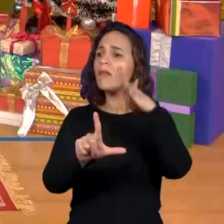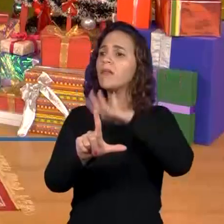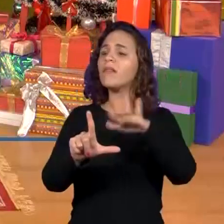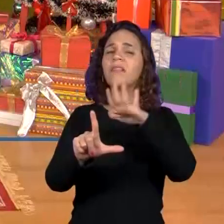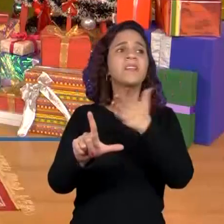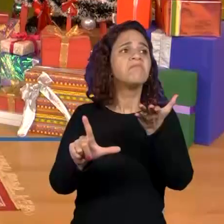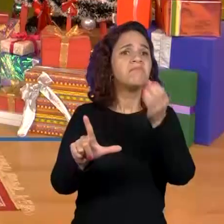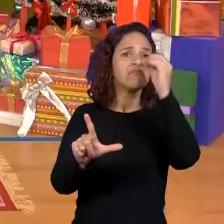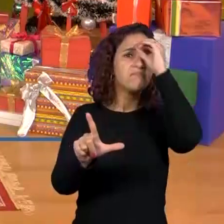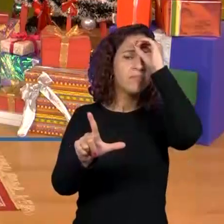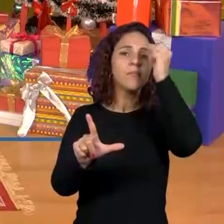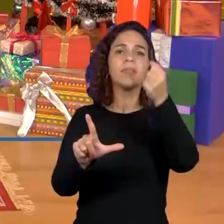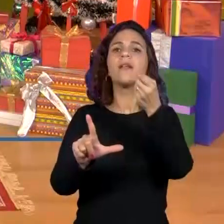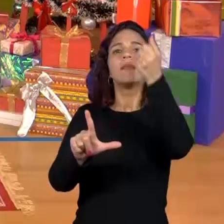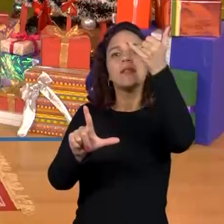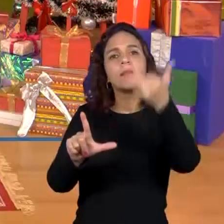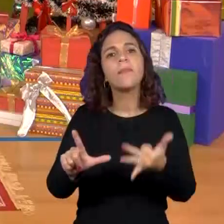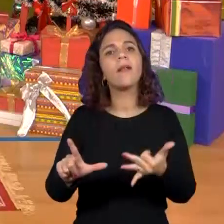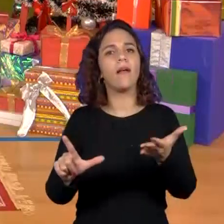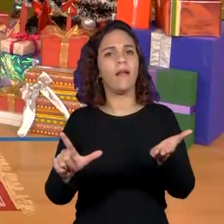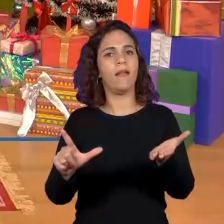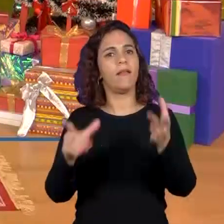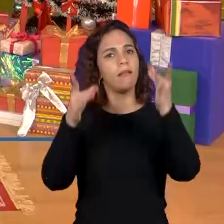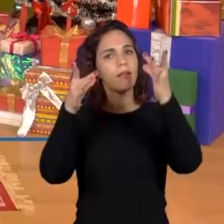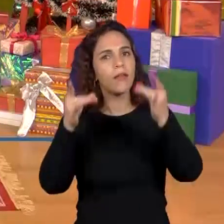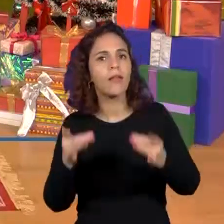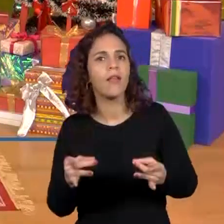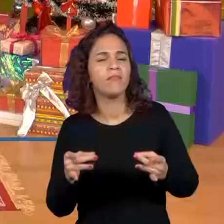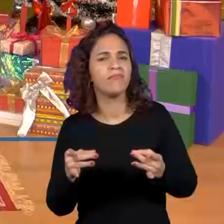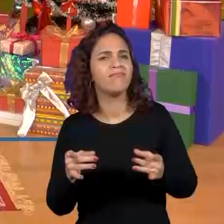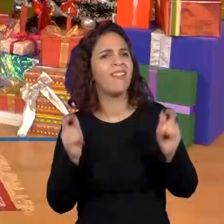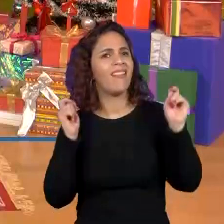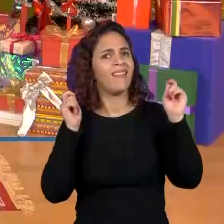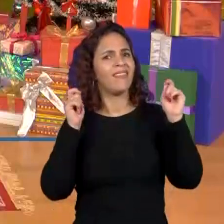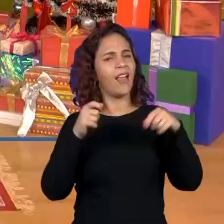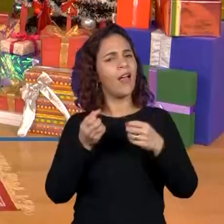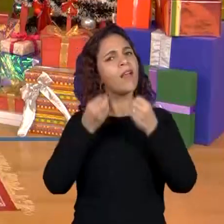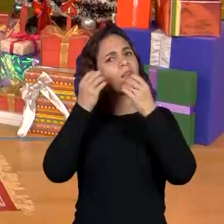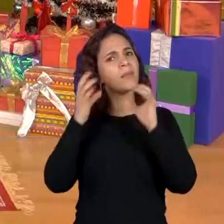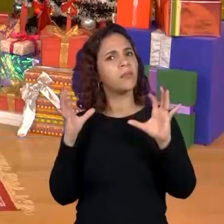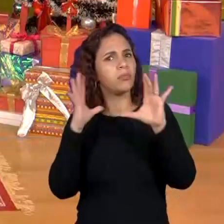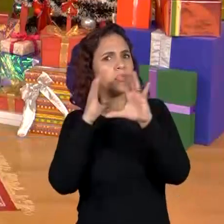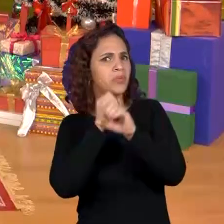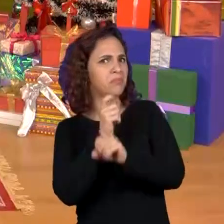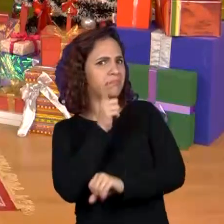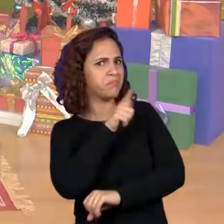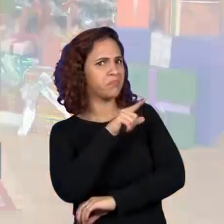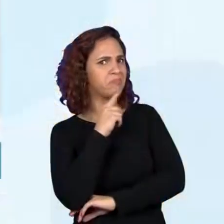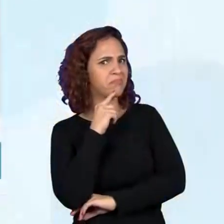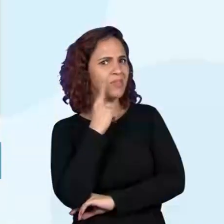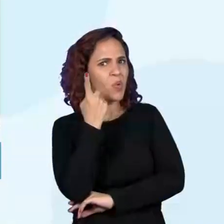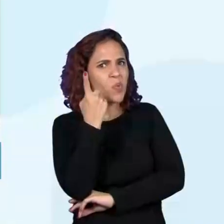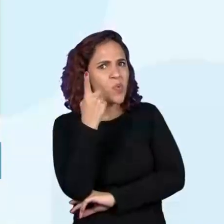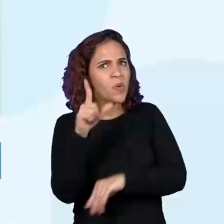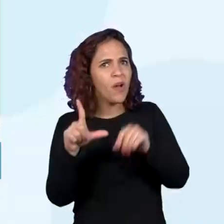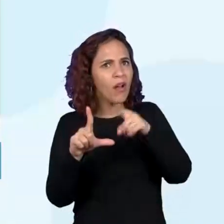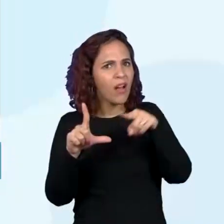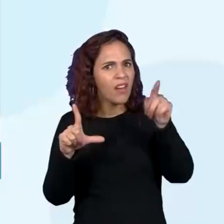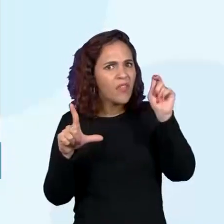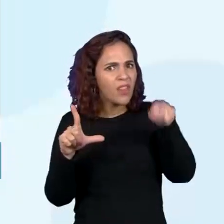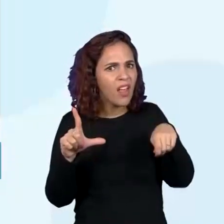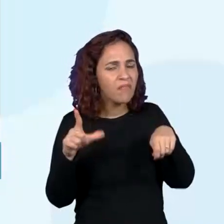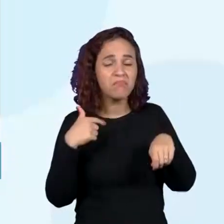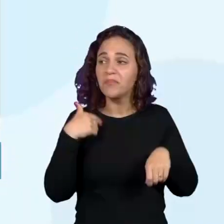expostos ali, tudo bem? Certo. Será que a gente consegue compilar todas essas informações, professora Juliana, num gráfico? Acho